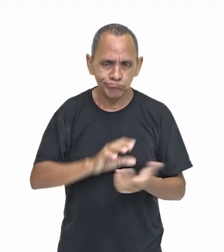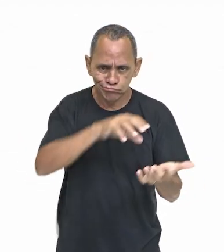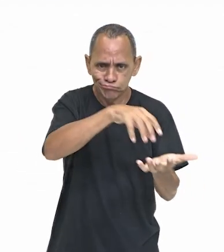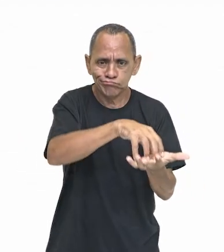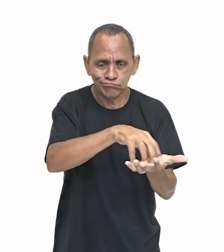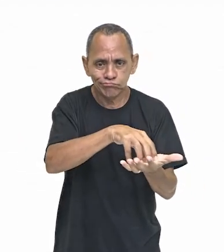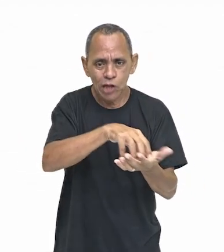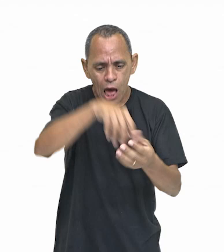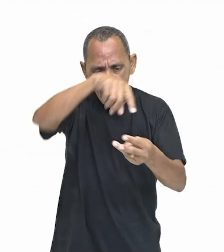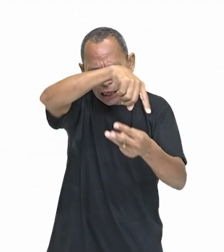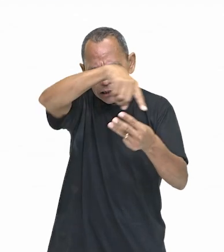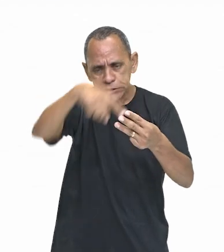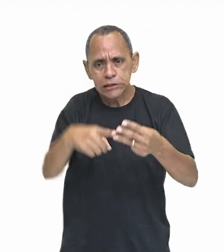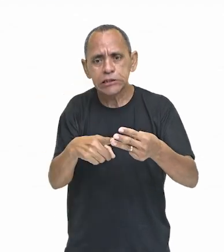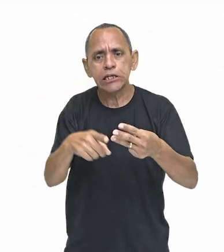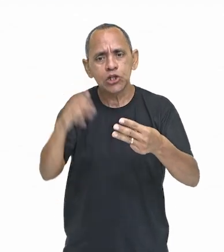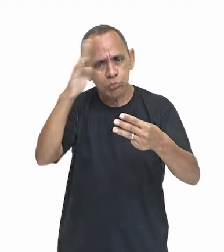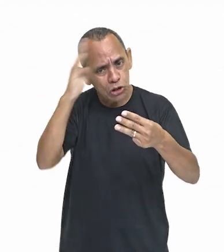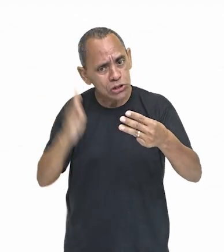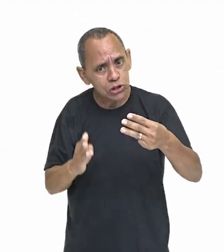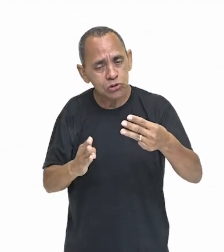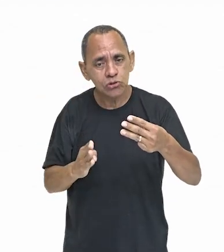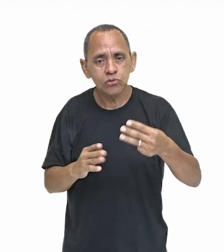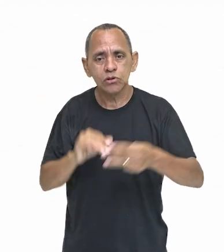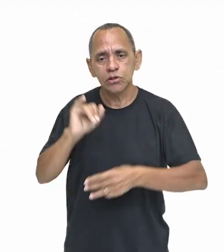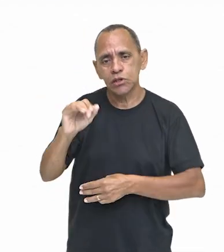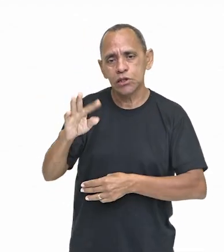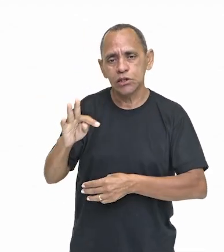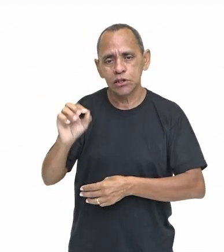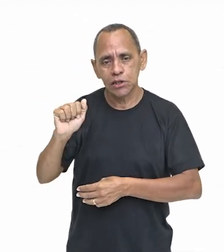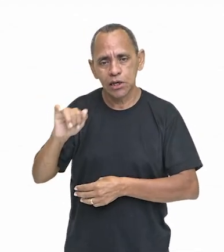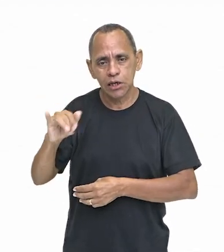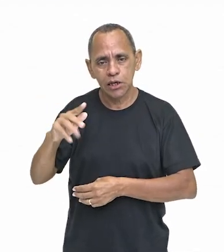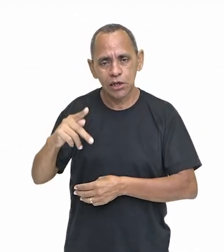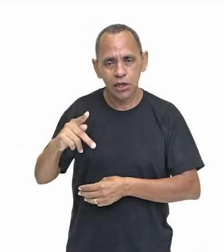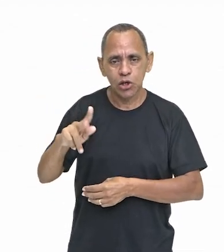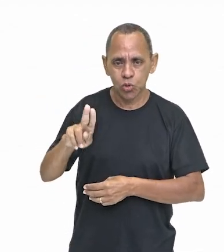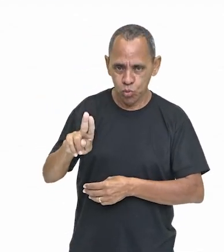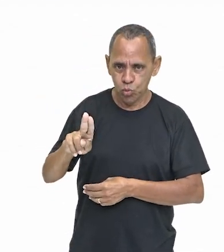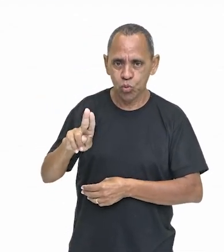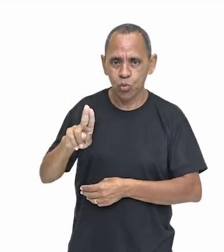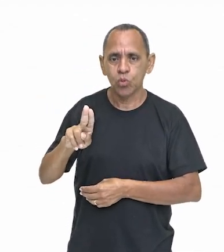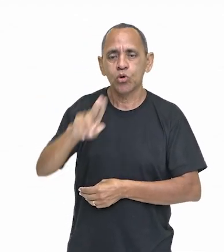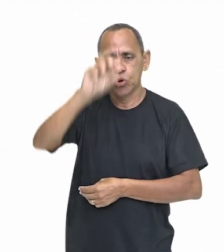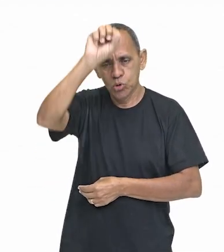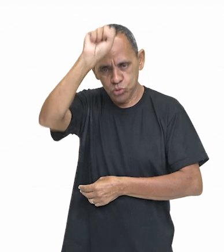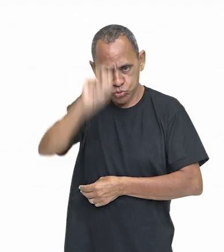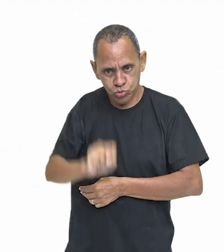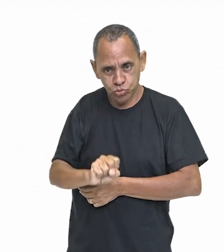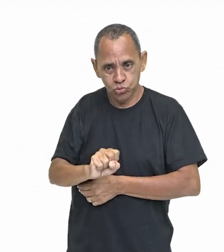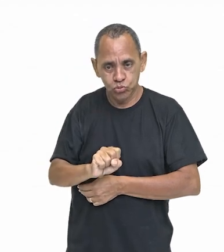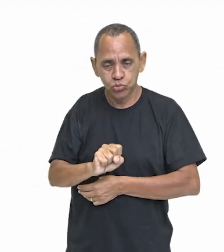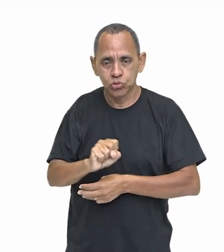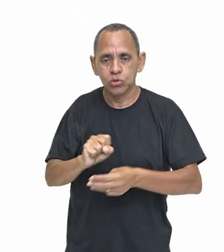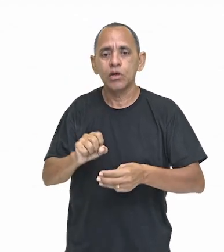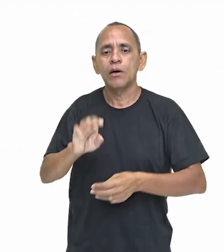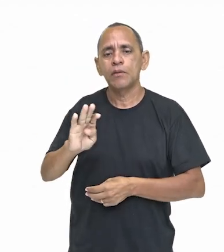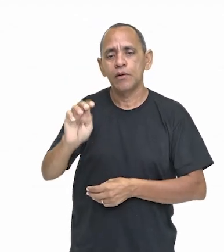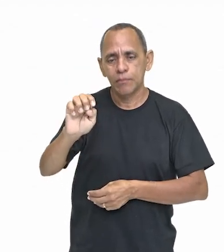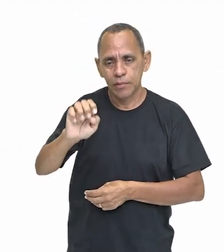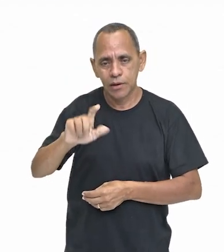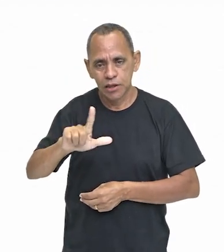Brasil, que é a usina de Itaipu, né, no sul do Brasil, Belo Monte